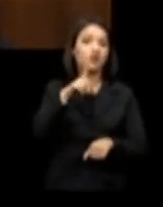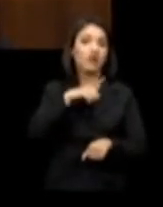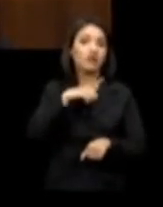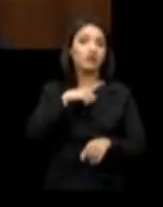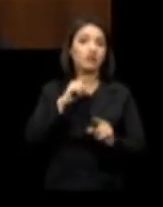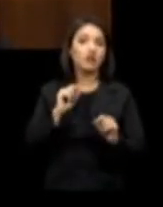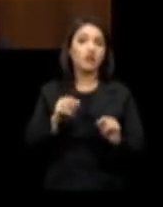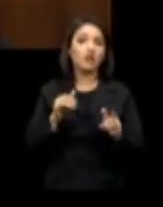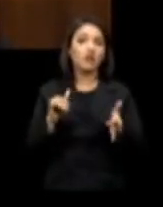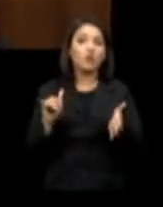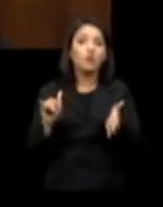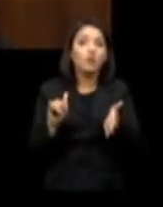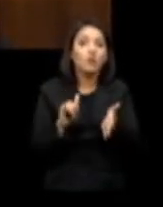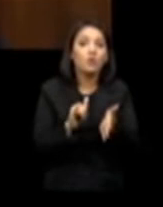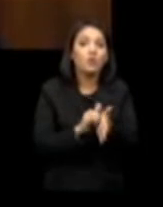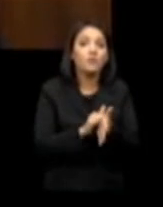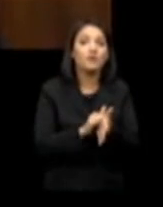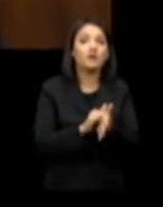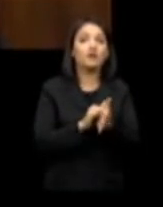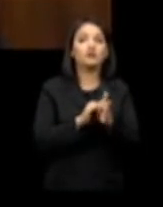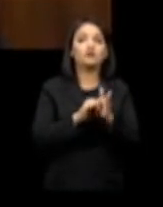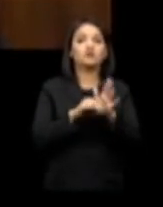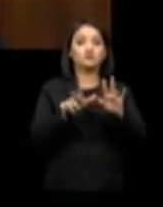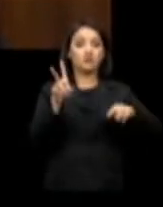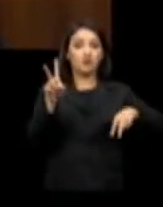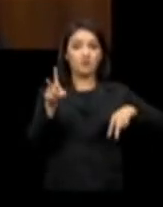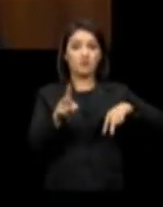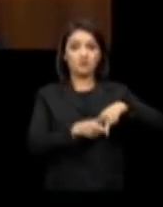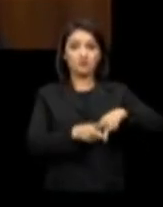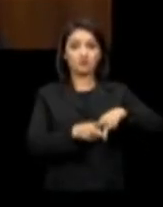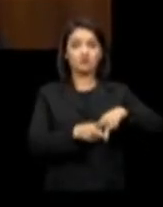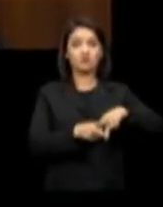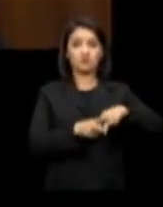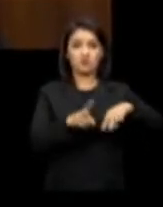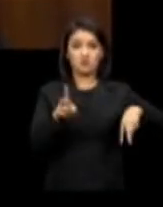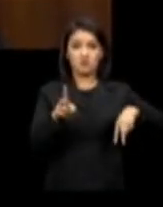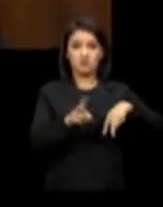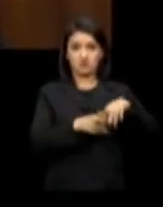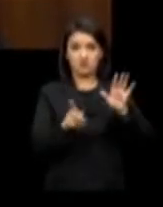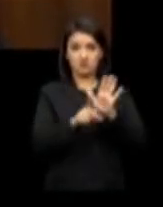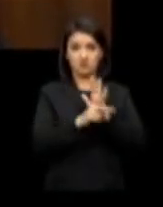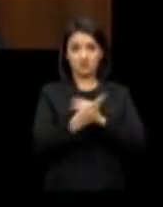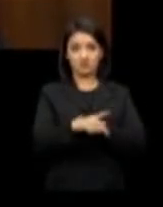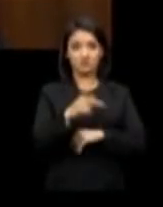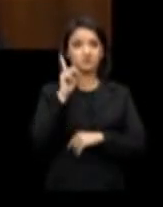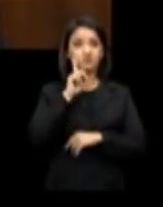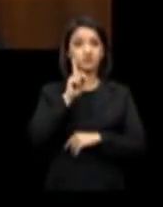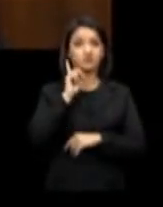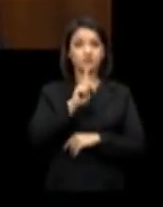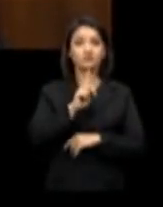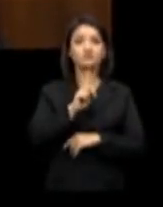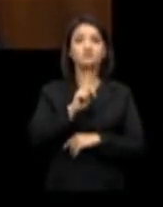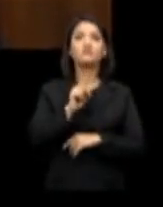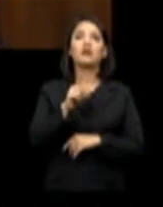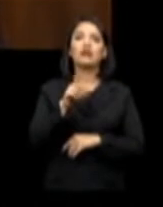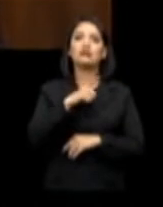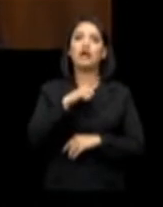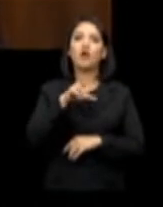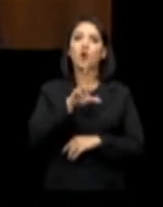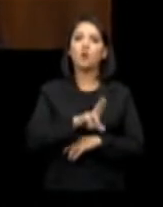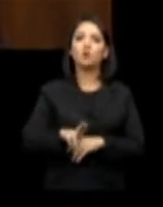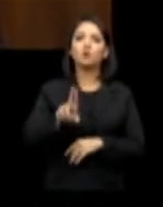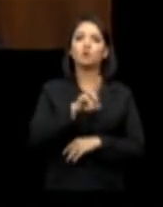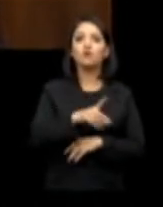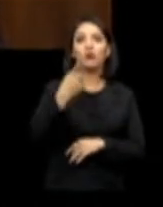gerenciamento automatizado do sistema prisional, chamado Correctional Offender Management, tem sido utilizado